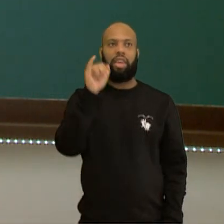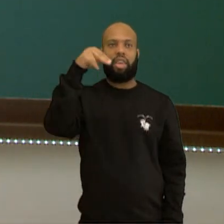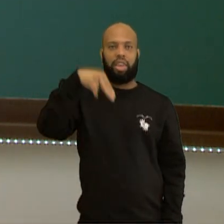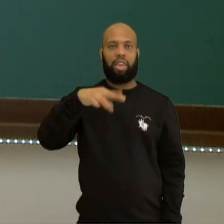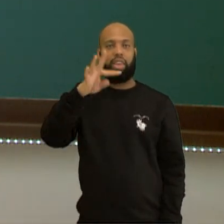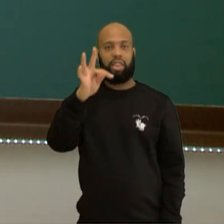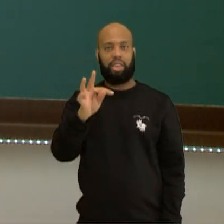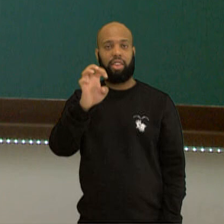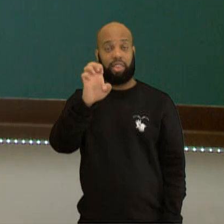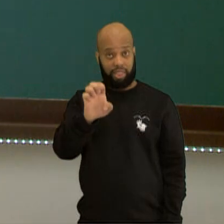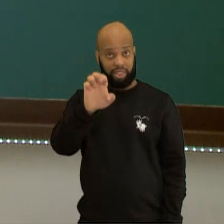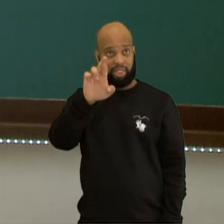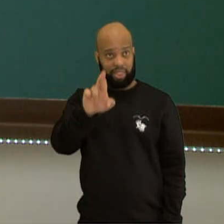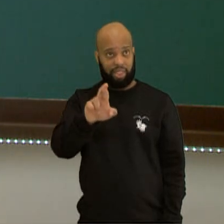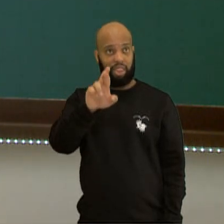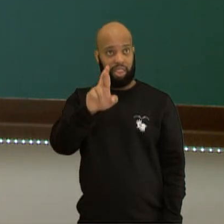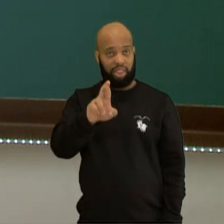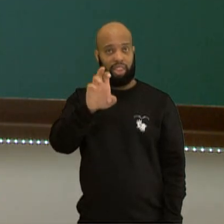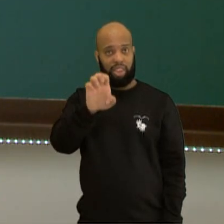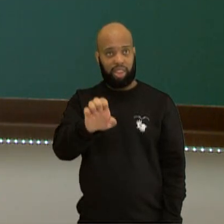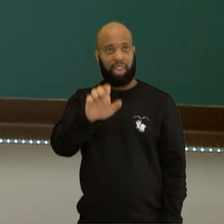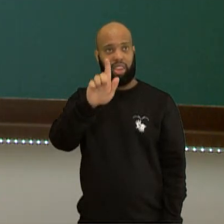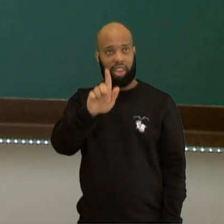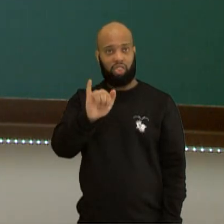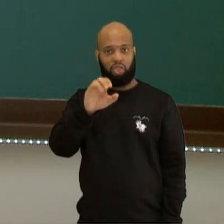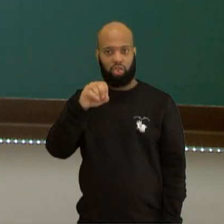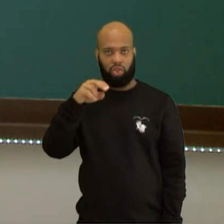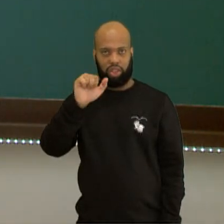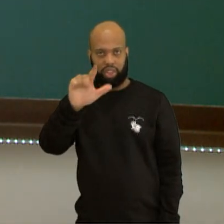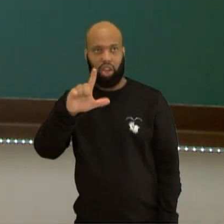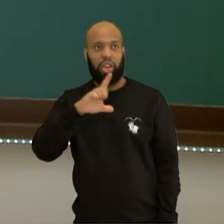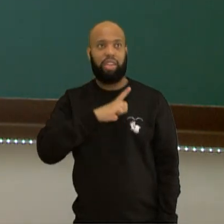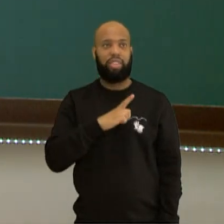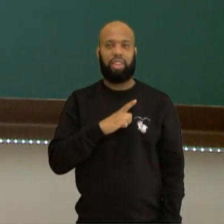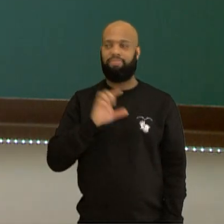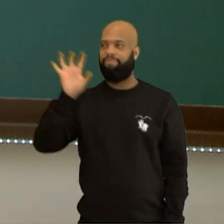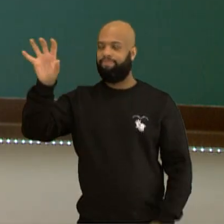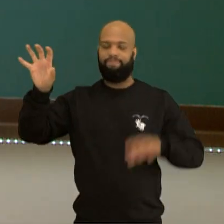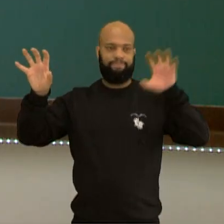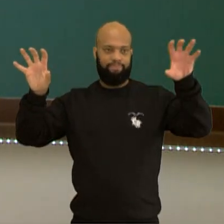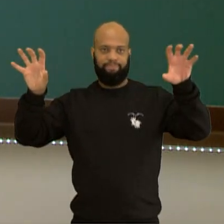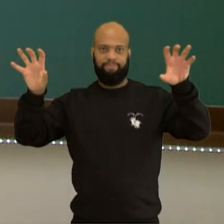interregional, ou seja, de uma região para outra.